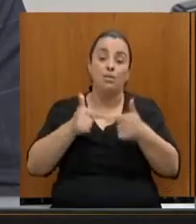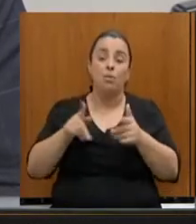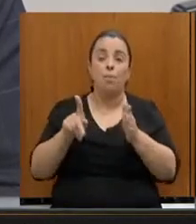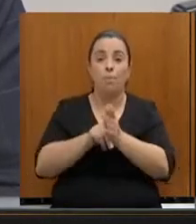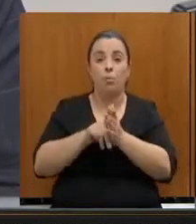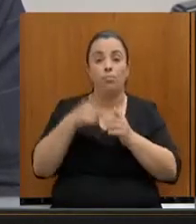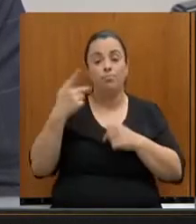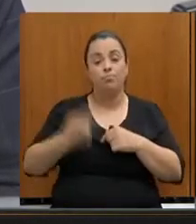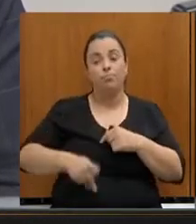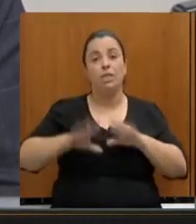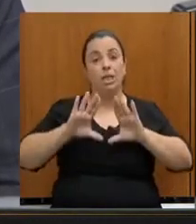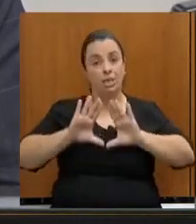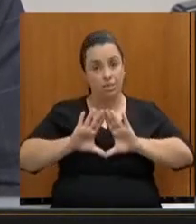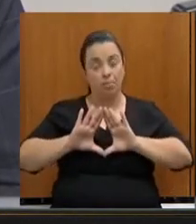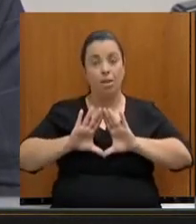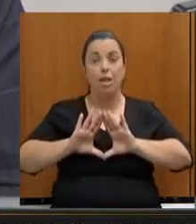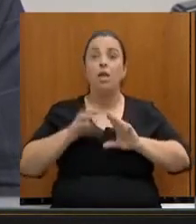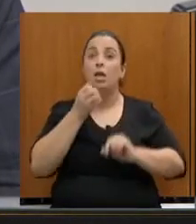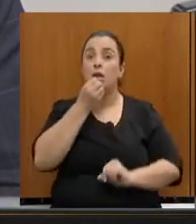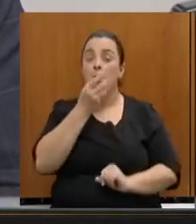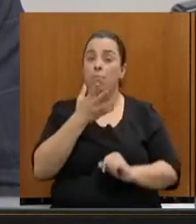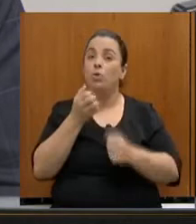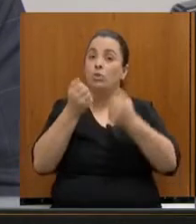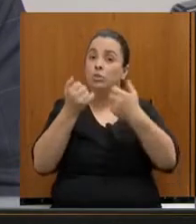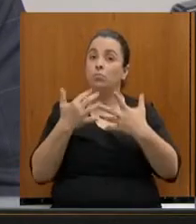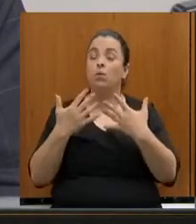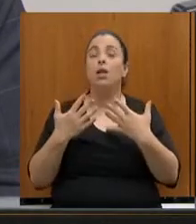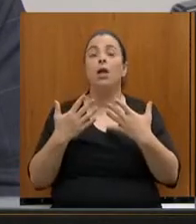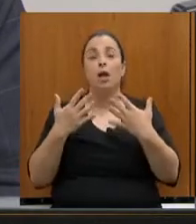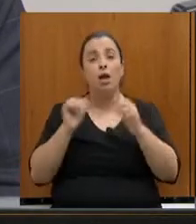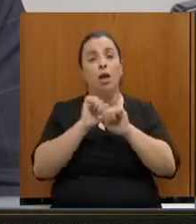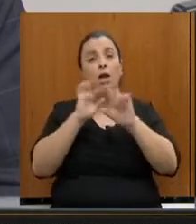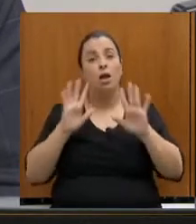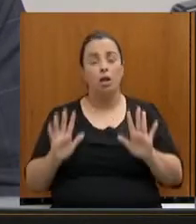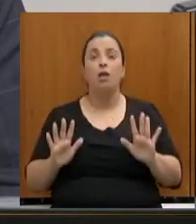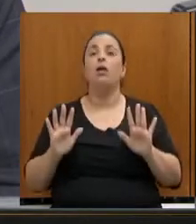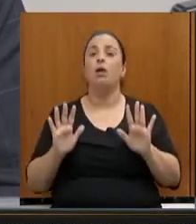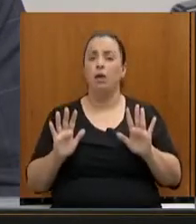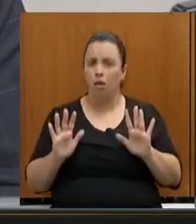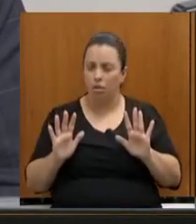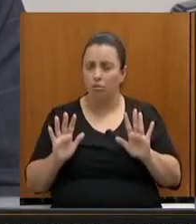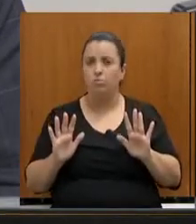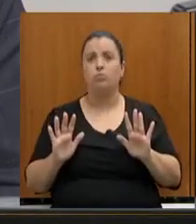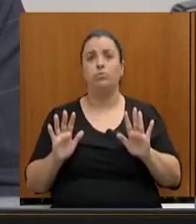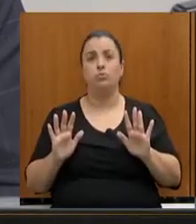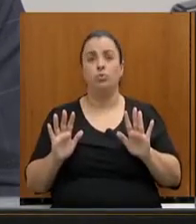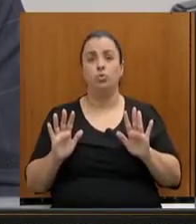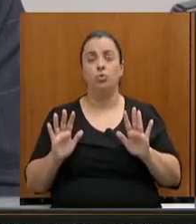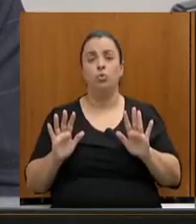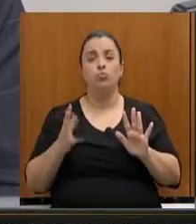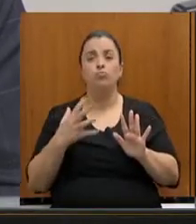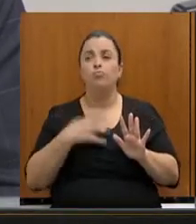e é bom que seja ressaltado de uma forma totalmente